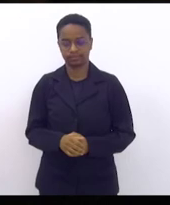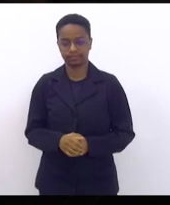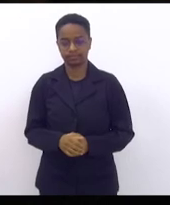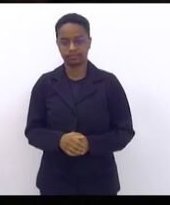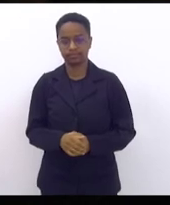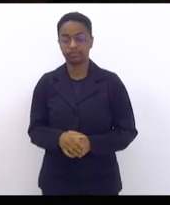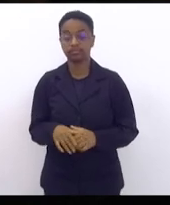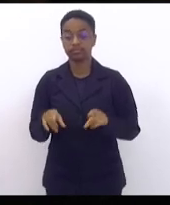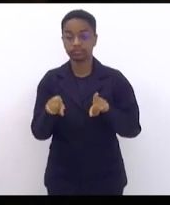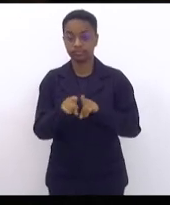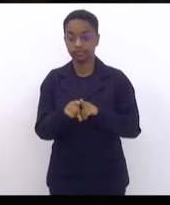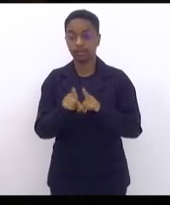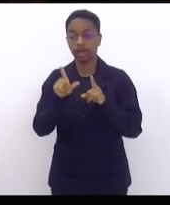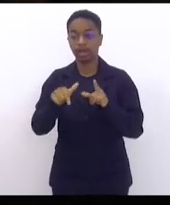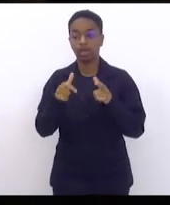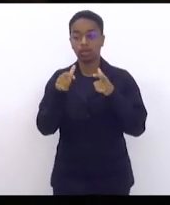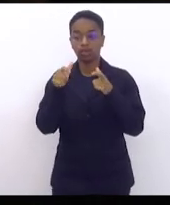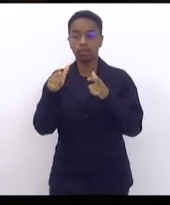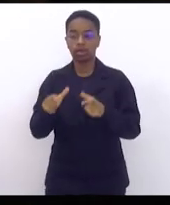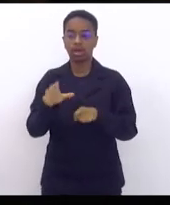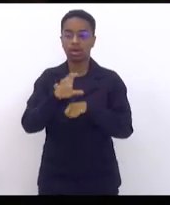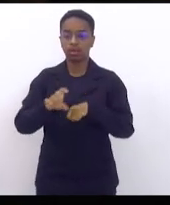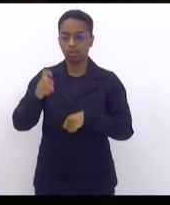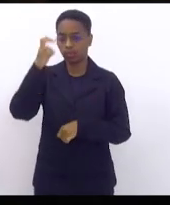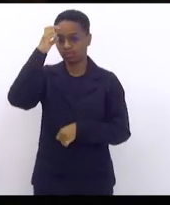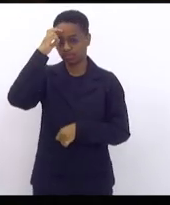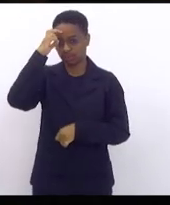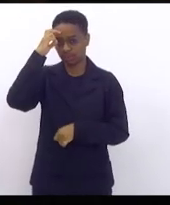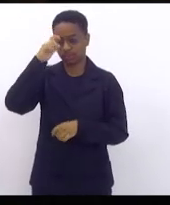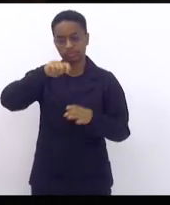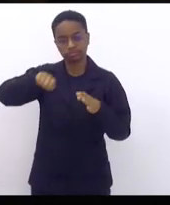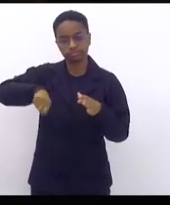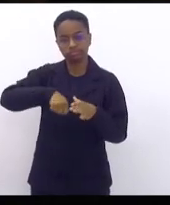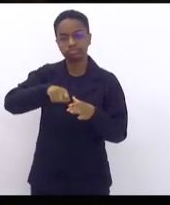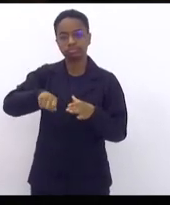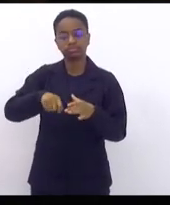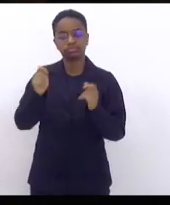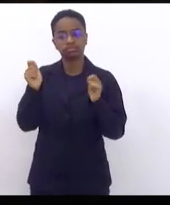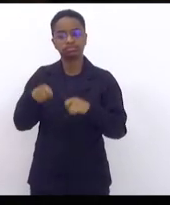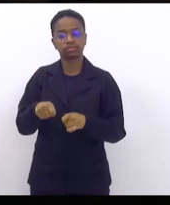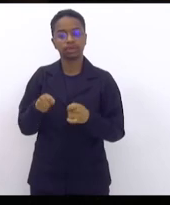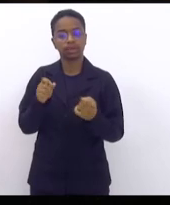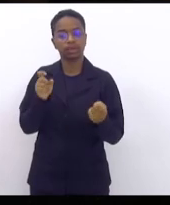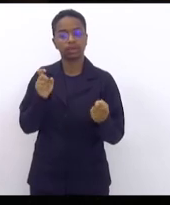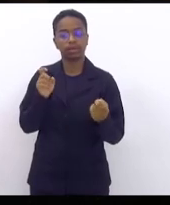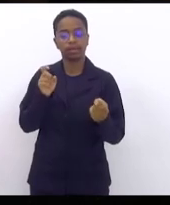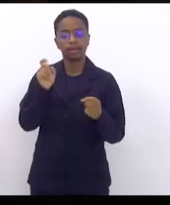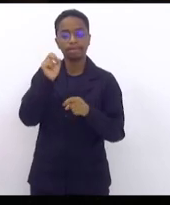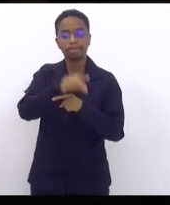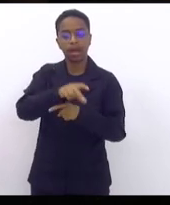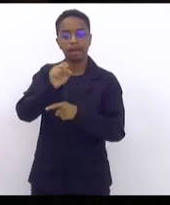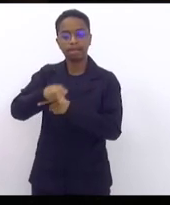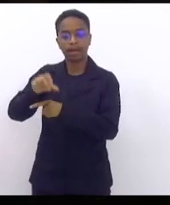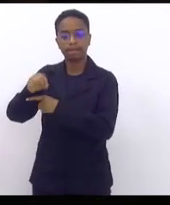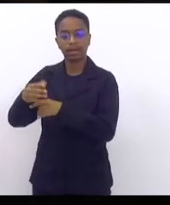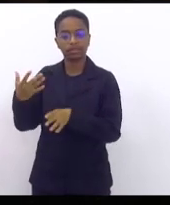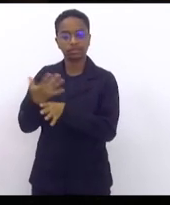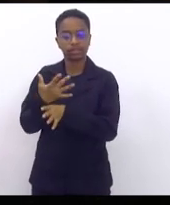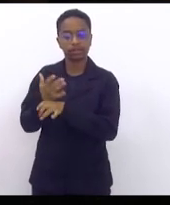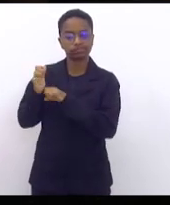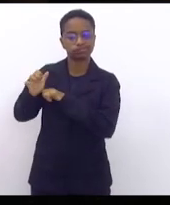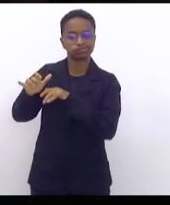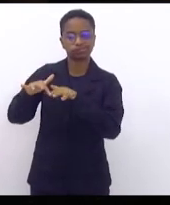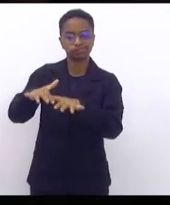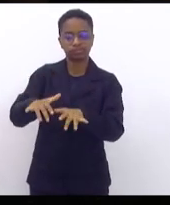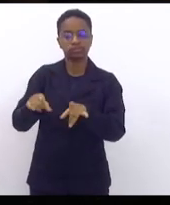um espaço cultural gastronômico de acesso de toda a cidade e de